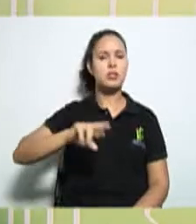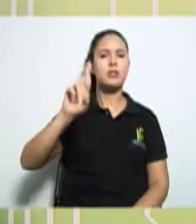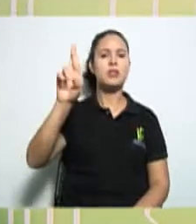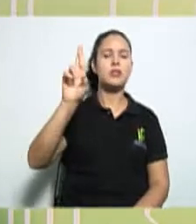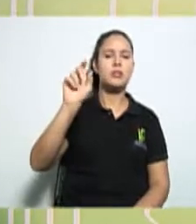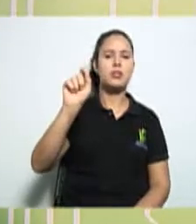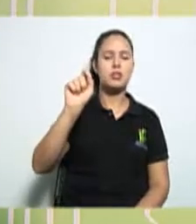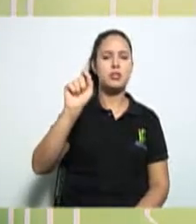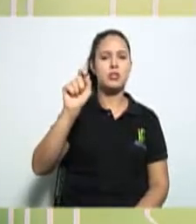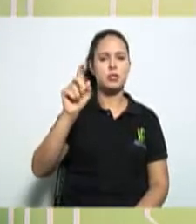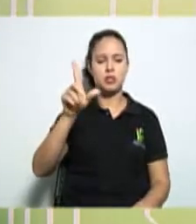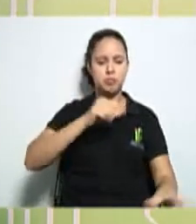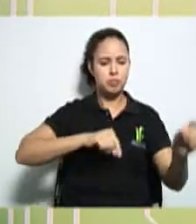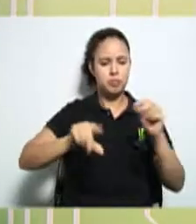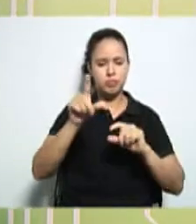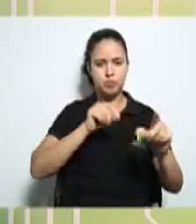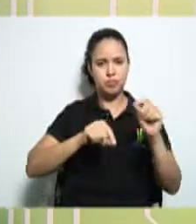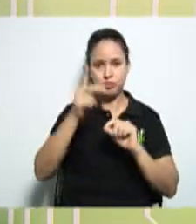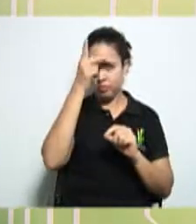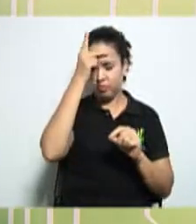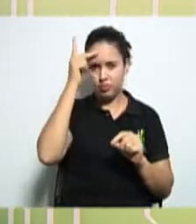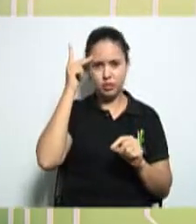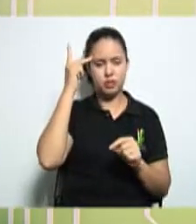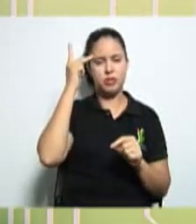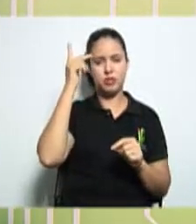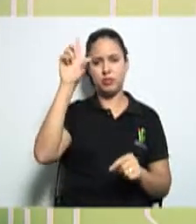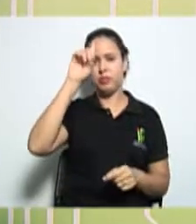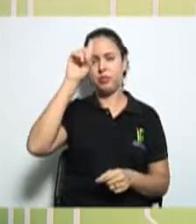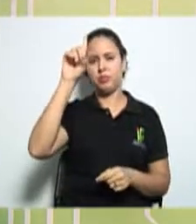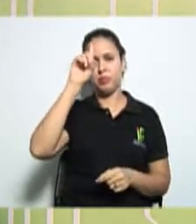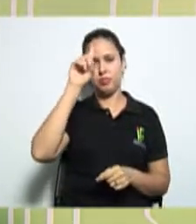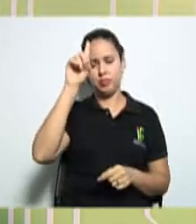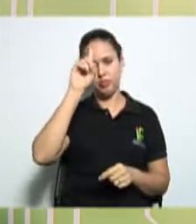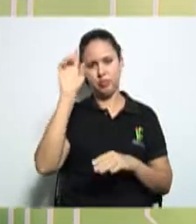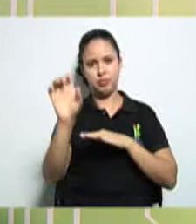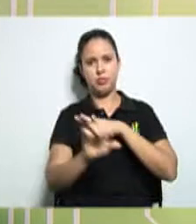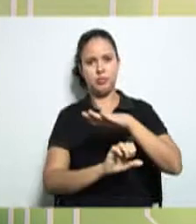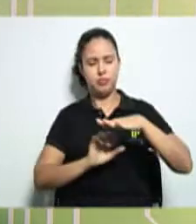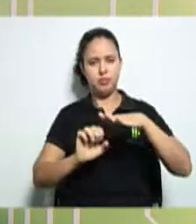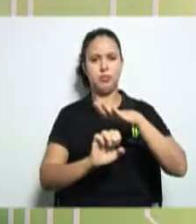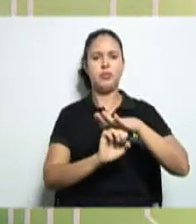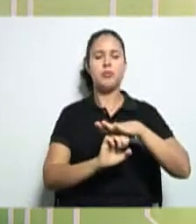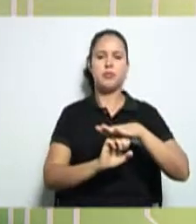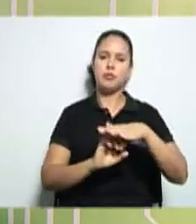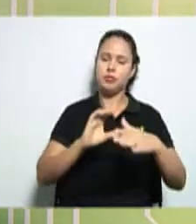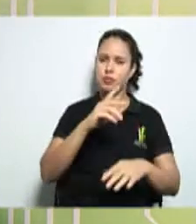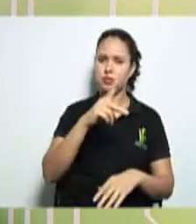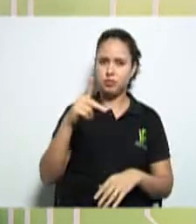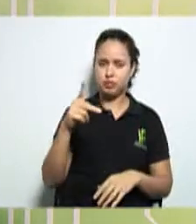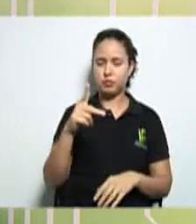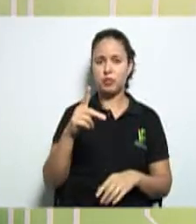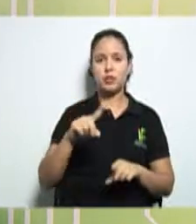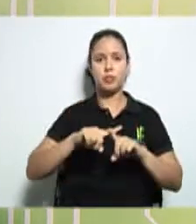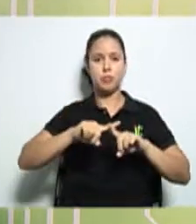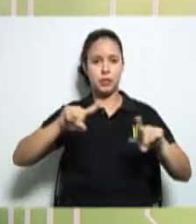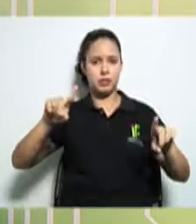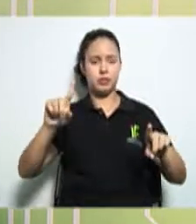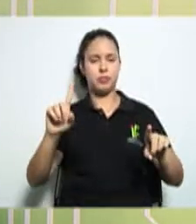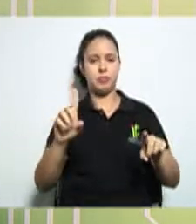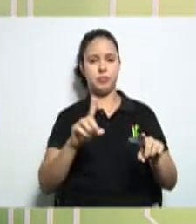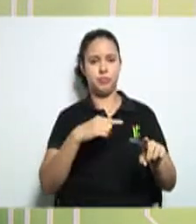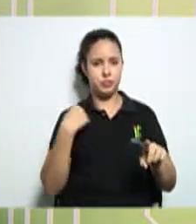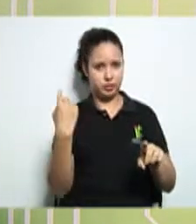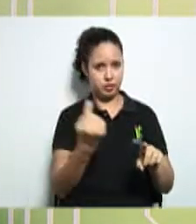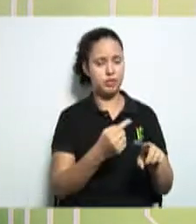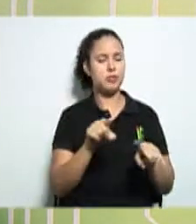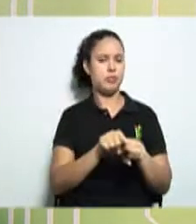esse recrutamento e seleção de pessoas no dia a dia das organizações. Mas nós automaticamente nós já selecionamos pessoas no nosso